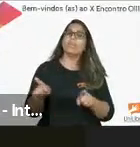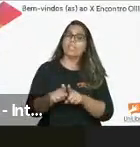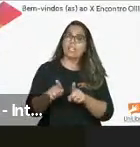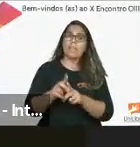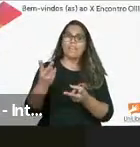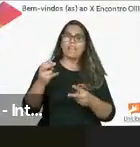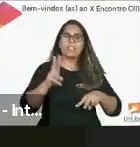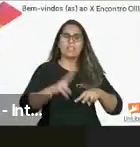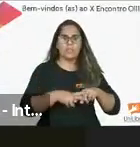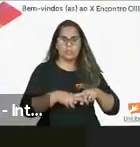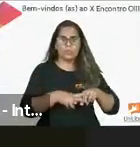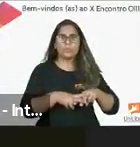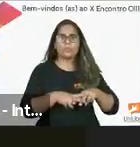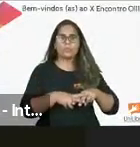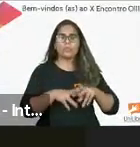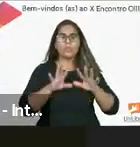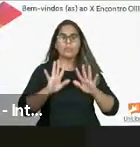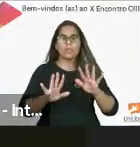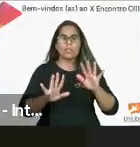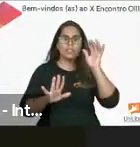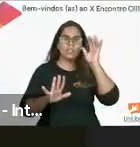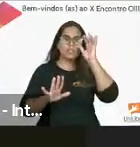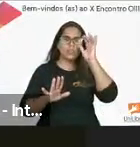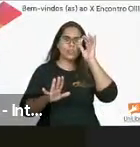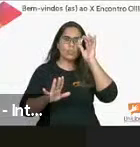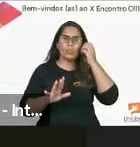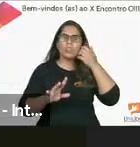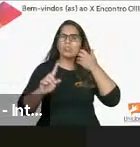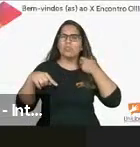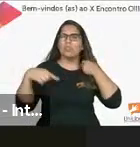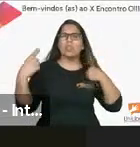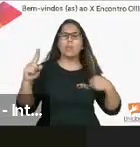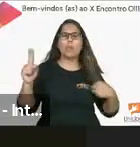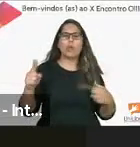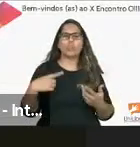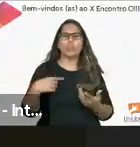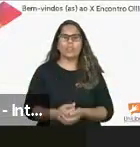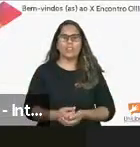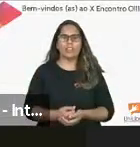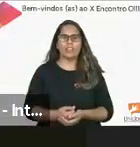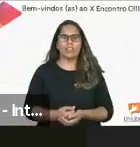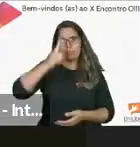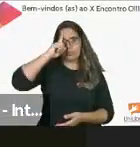preso, mas só que não foi longo depois do golpe